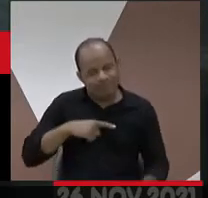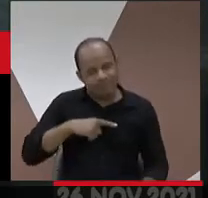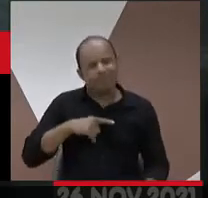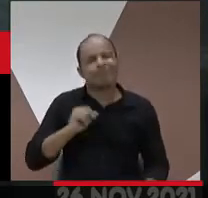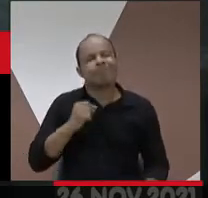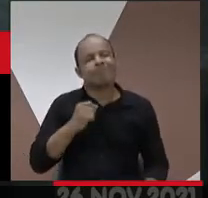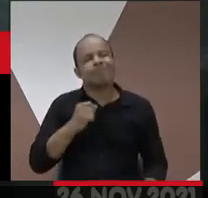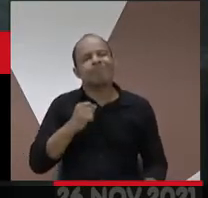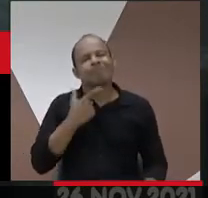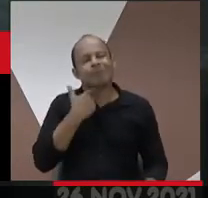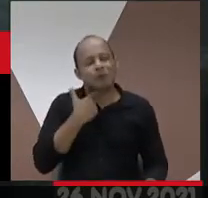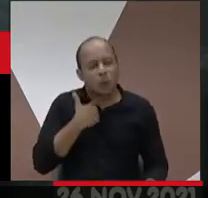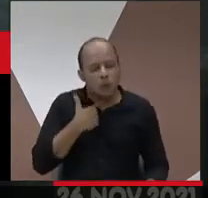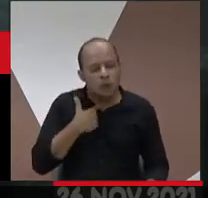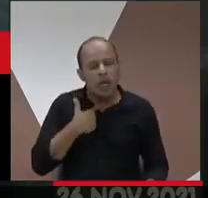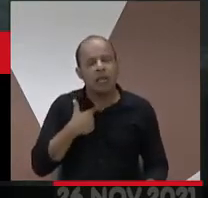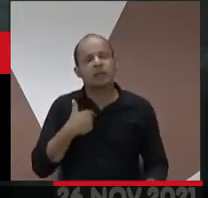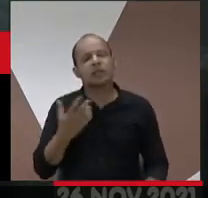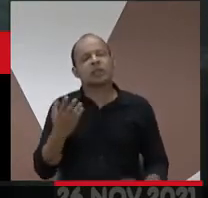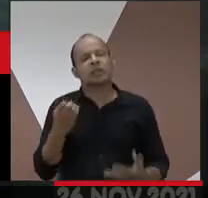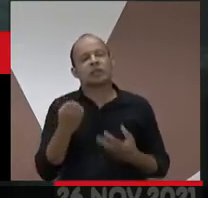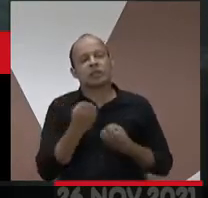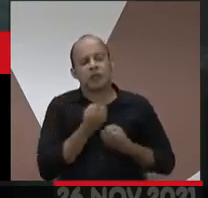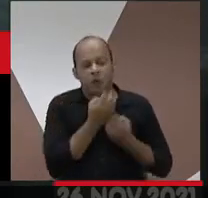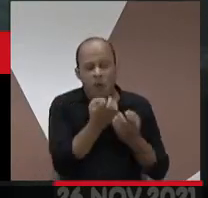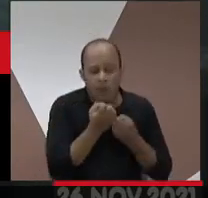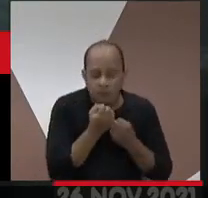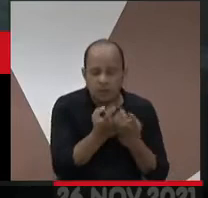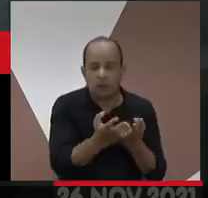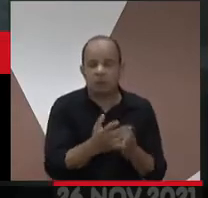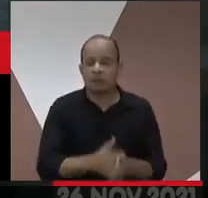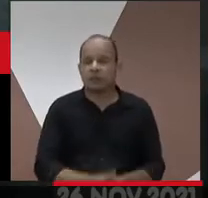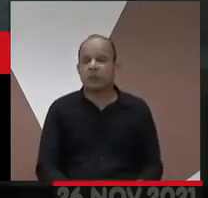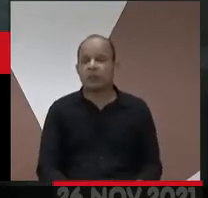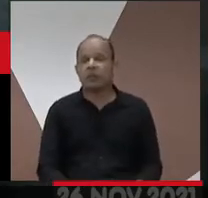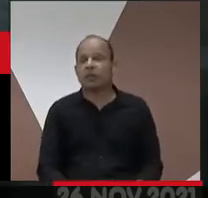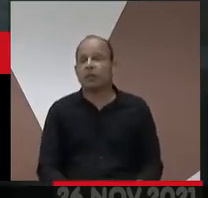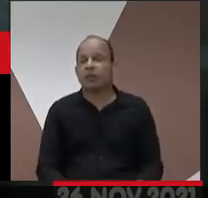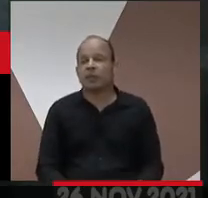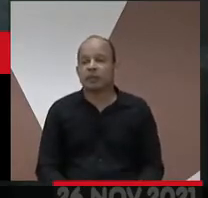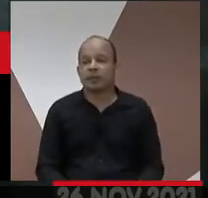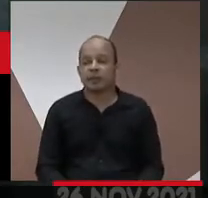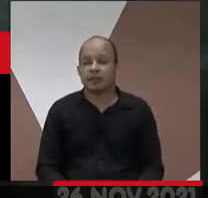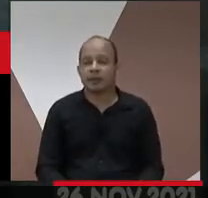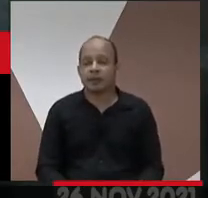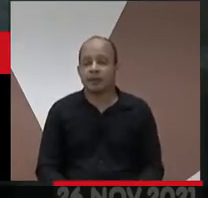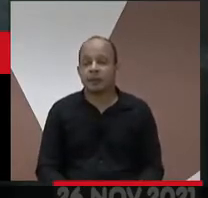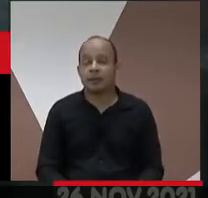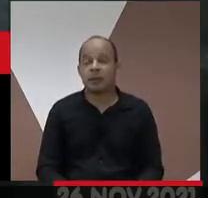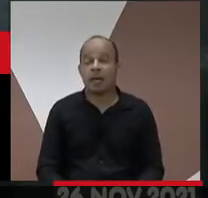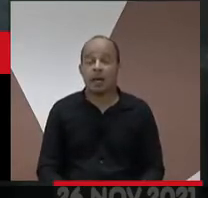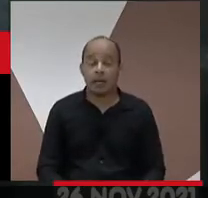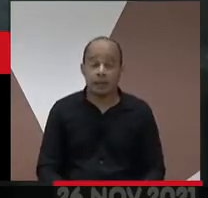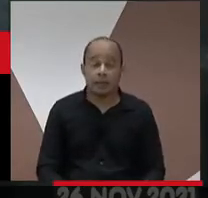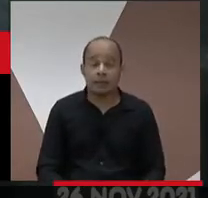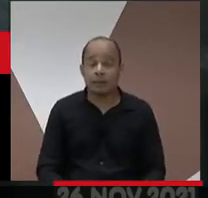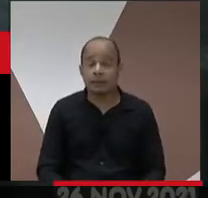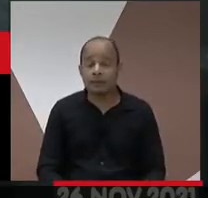formações, enquanto a cada dia aparece mais um